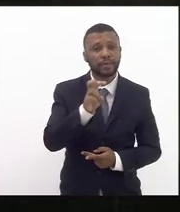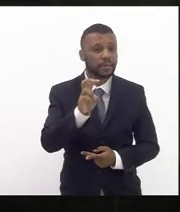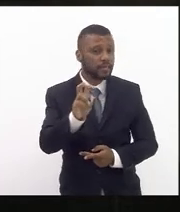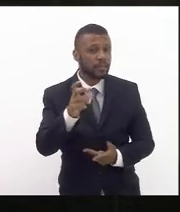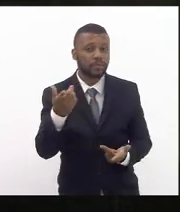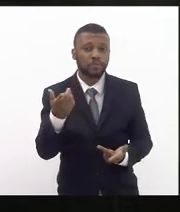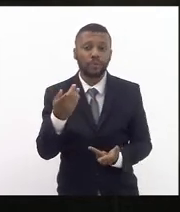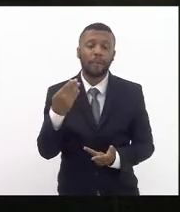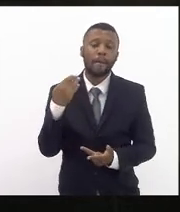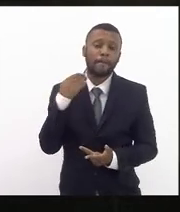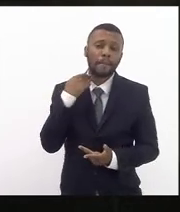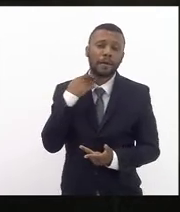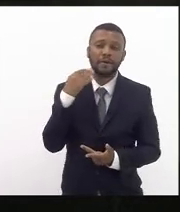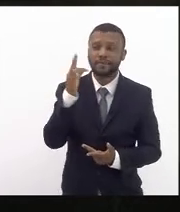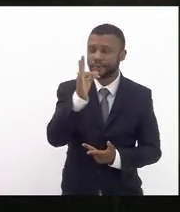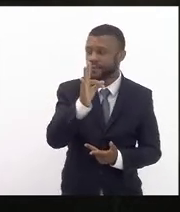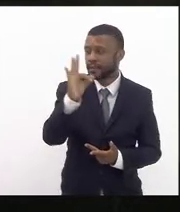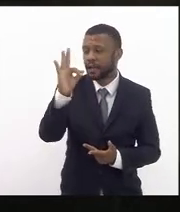0,5%, bancos federais